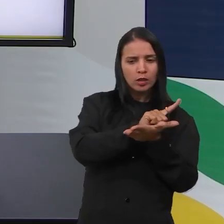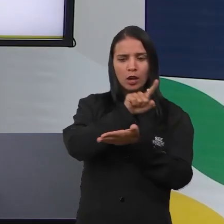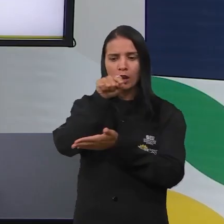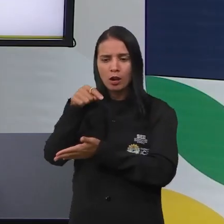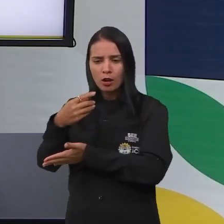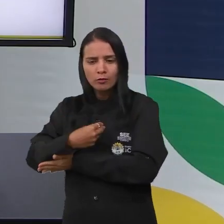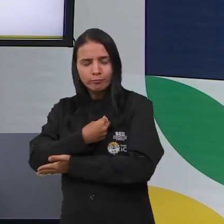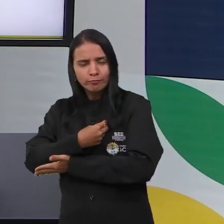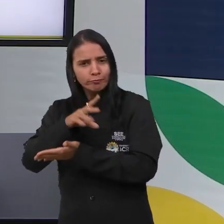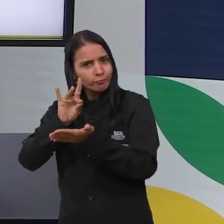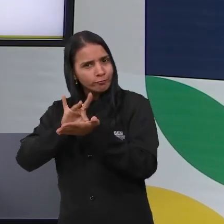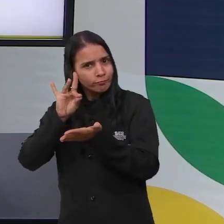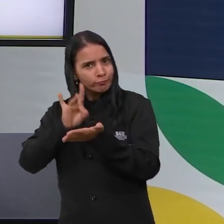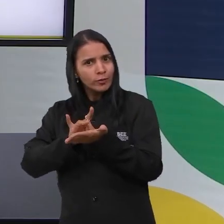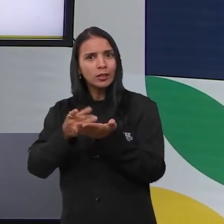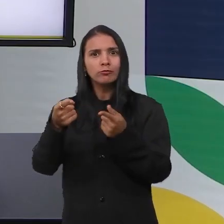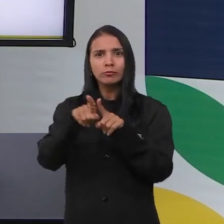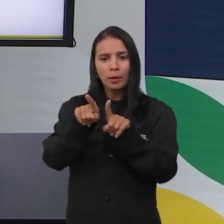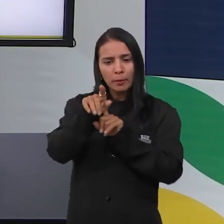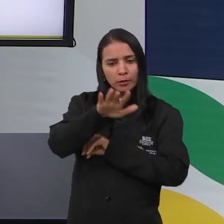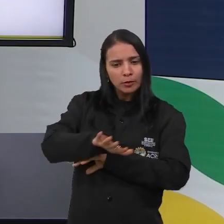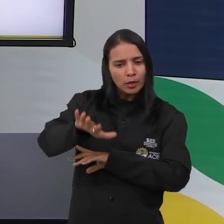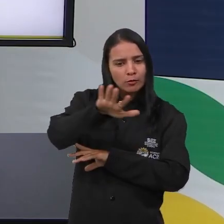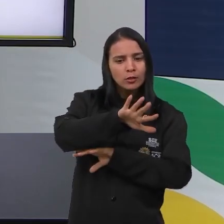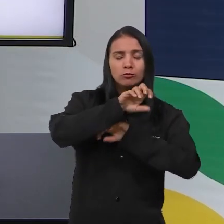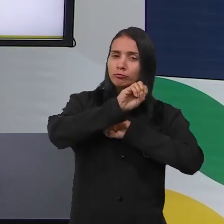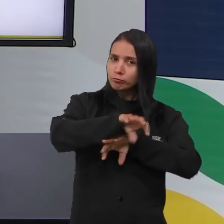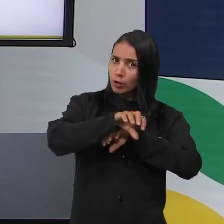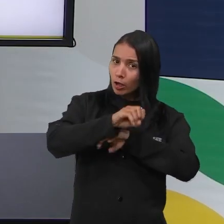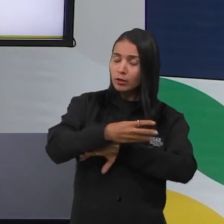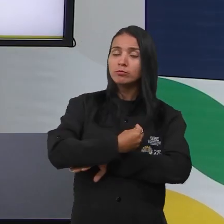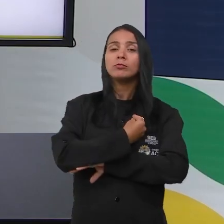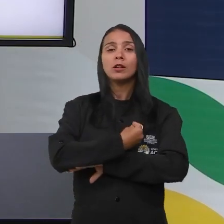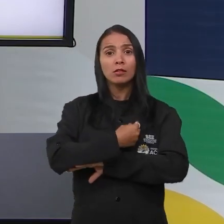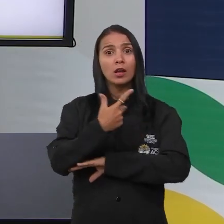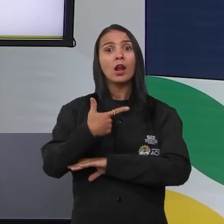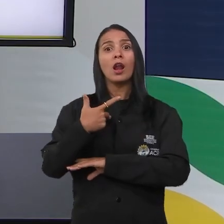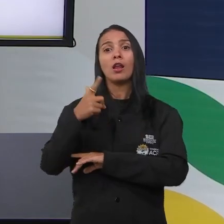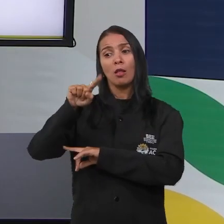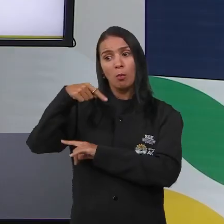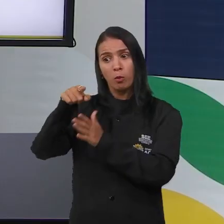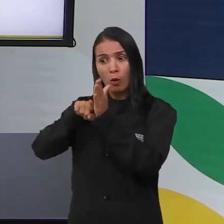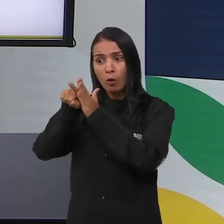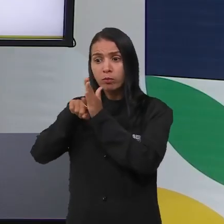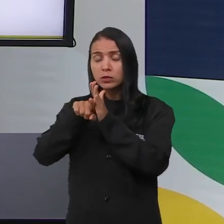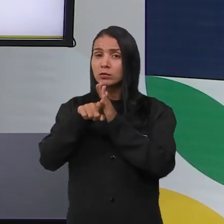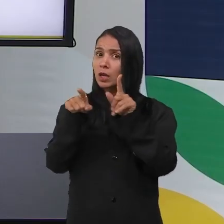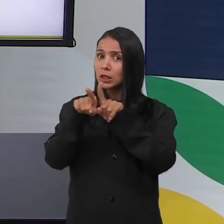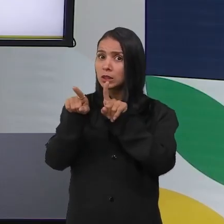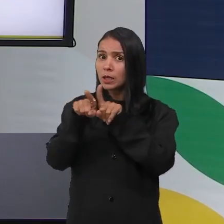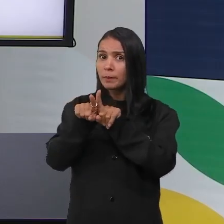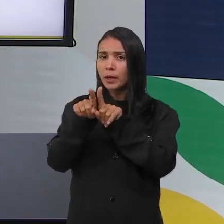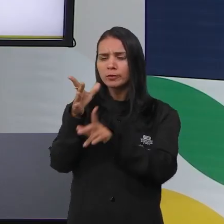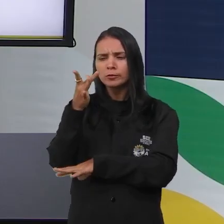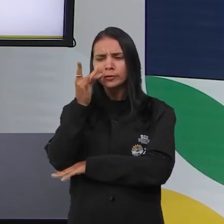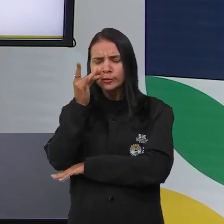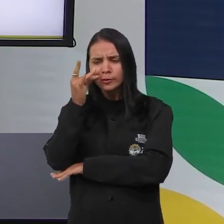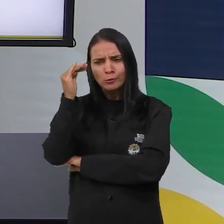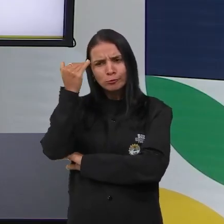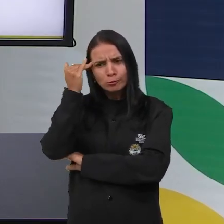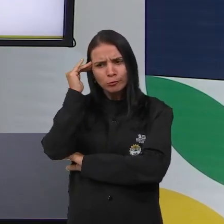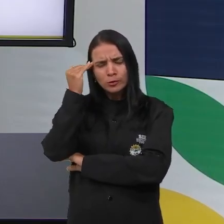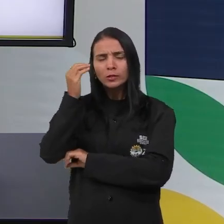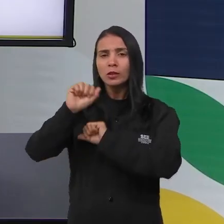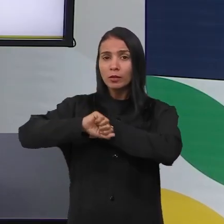aquela parte da informação, educação para conhecer o que está acontecendo ali sobre o tema. E a minha participação vai ser de tipo entender e